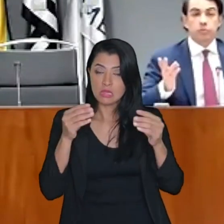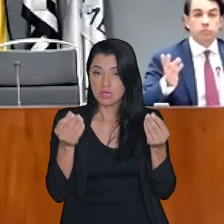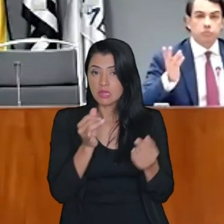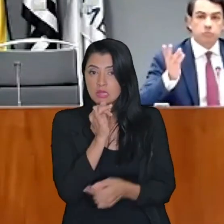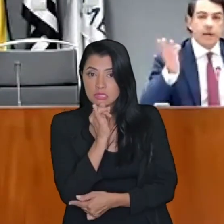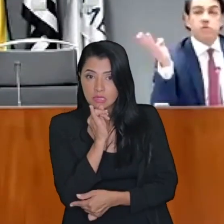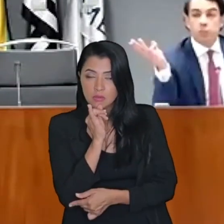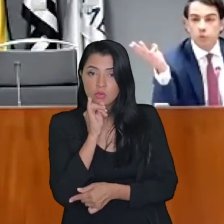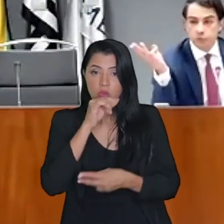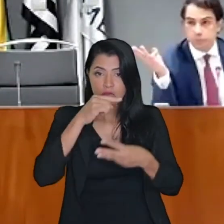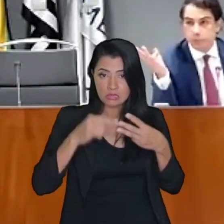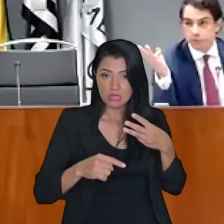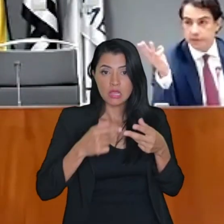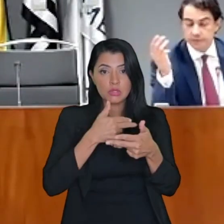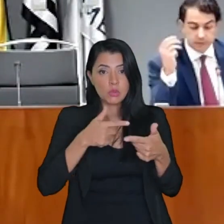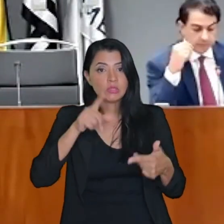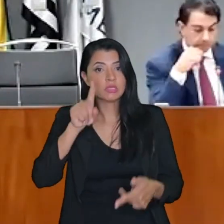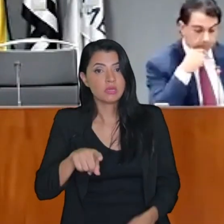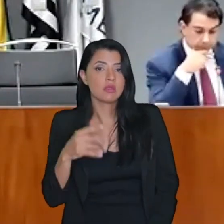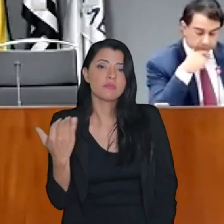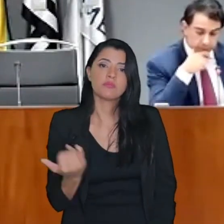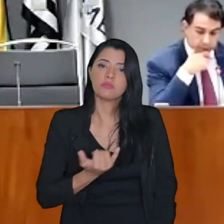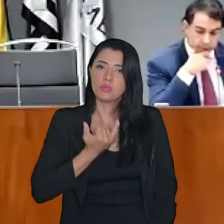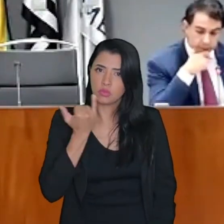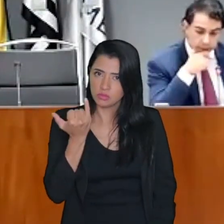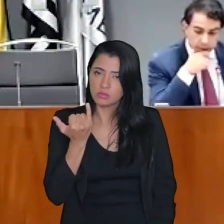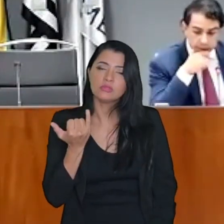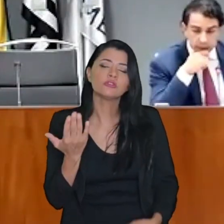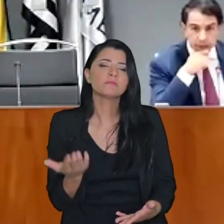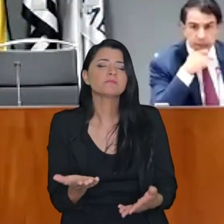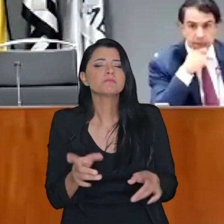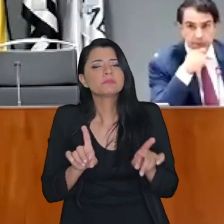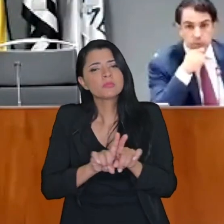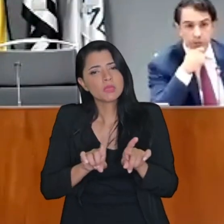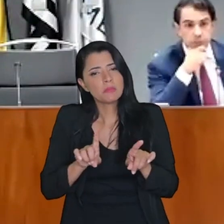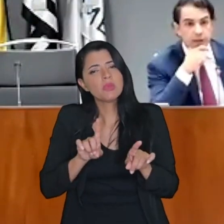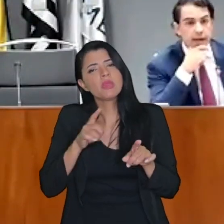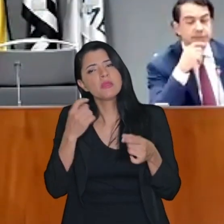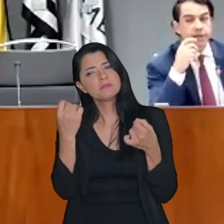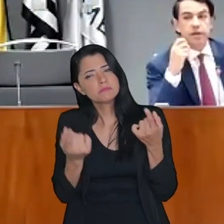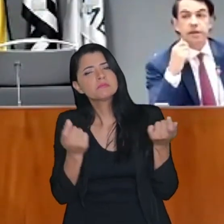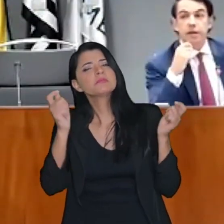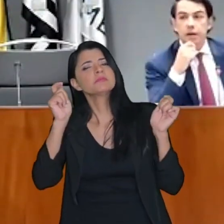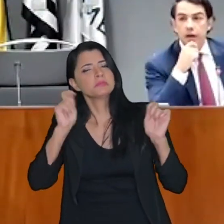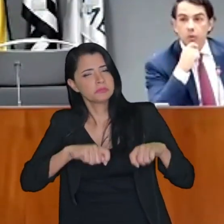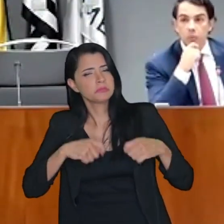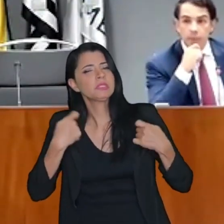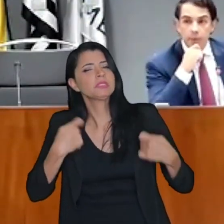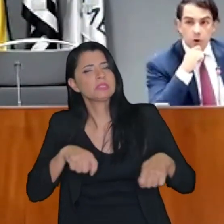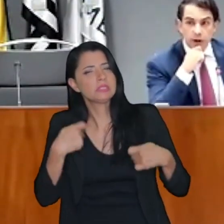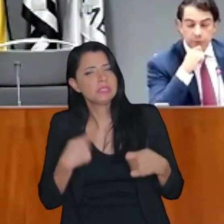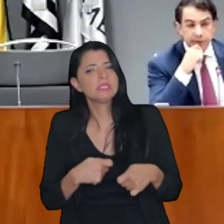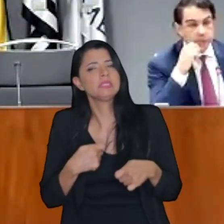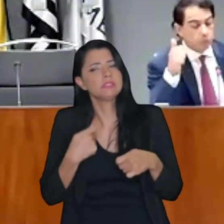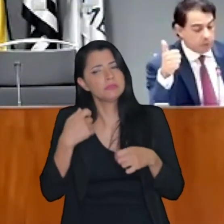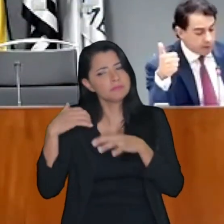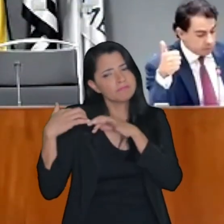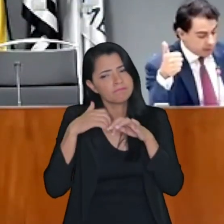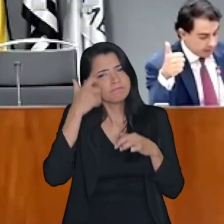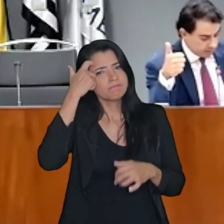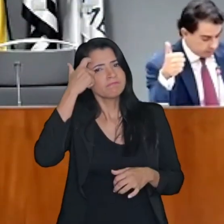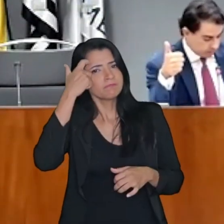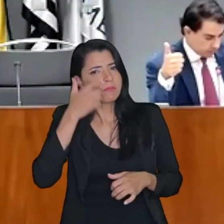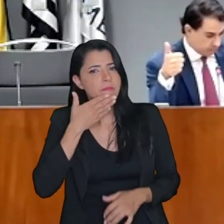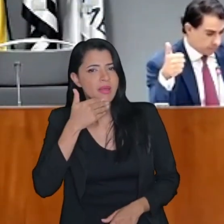exemplo, 3 pontos importantes que, eventualmente, merecem uma maior reflexão. O